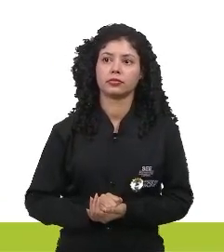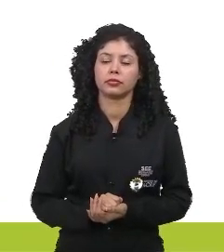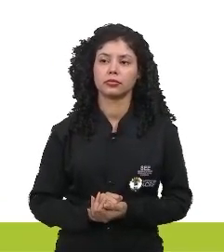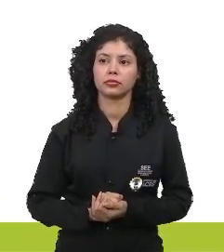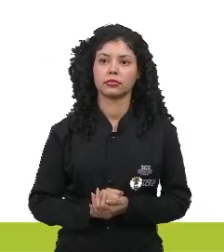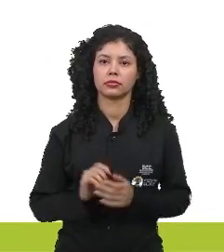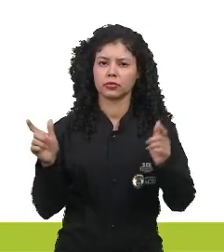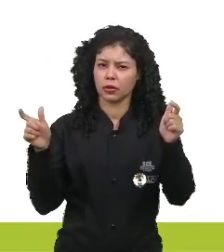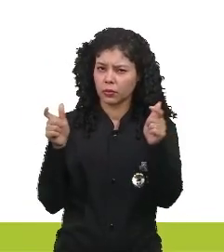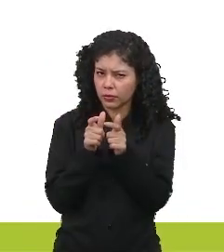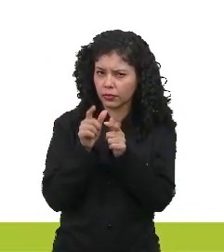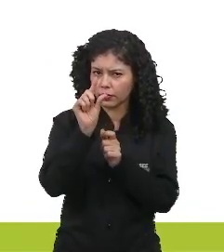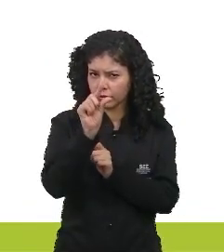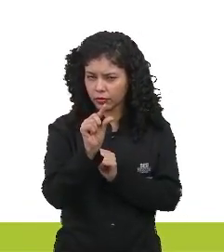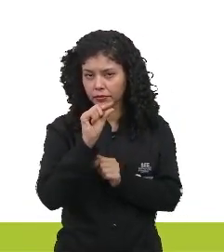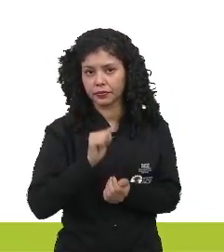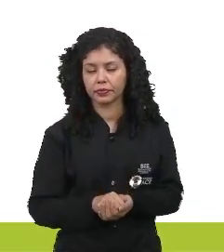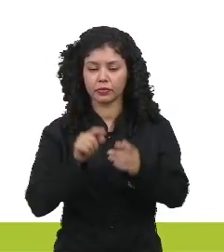o quadro menor.